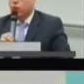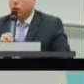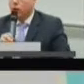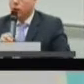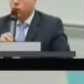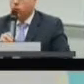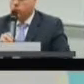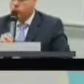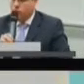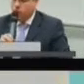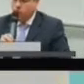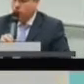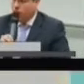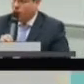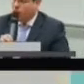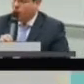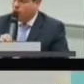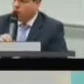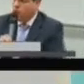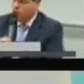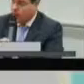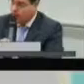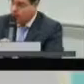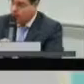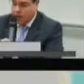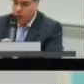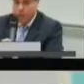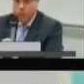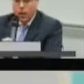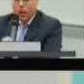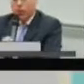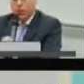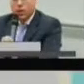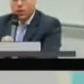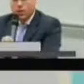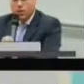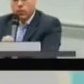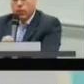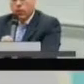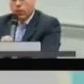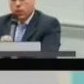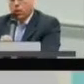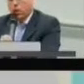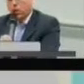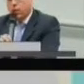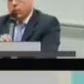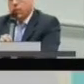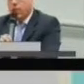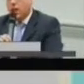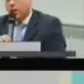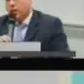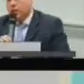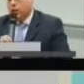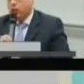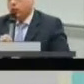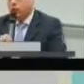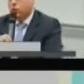2012, inúmeros projetos de lei apresentados, um inclusive que é meu, que implementa a nossa lei